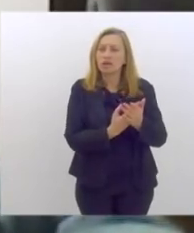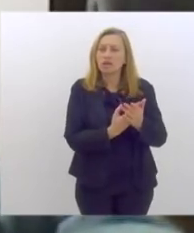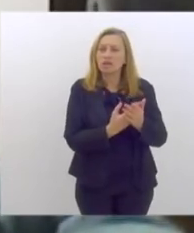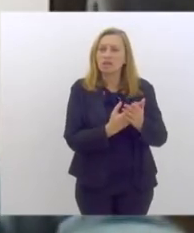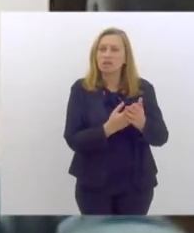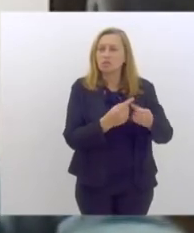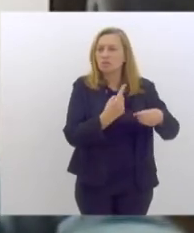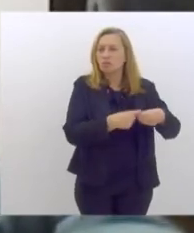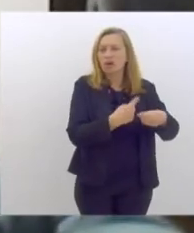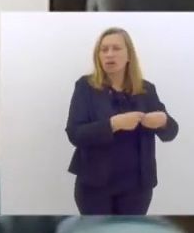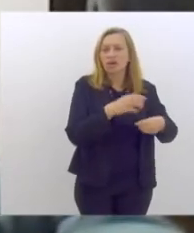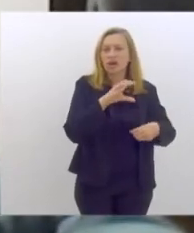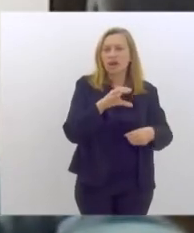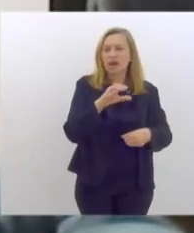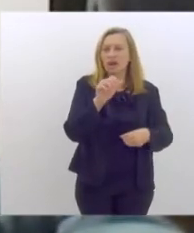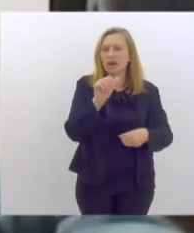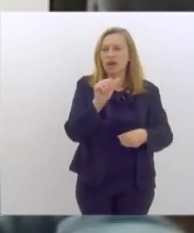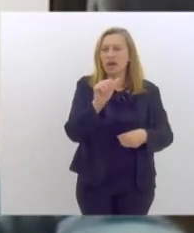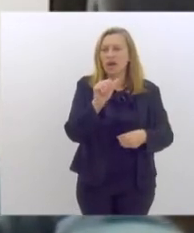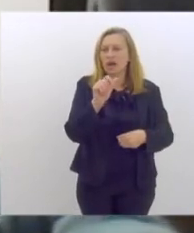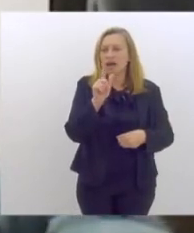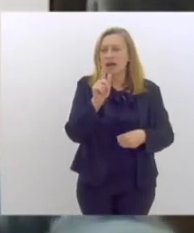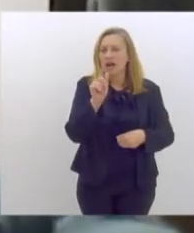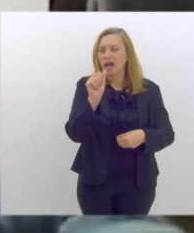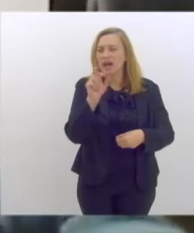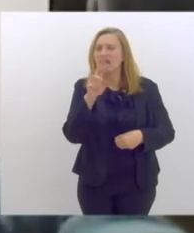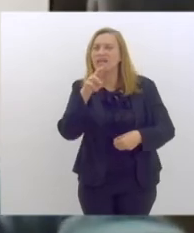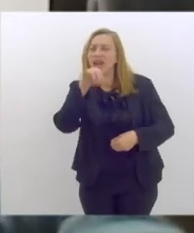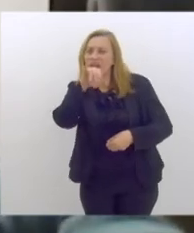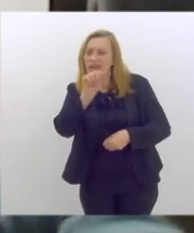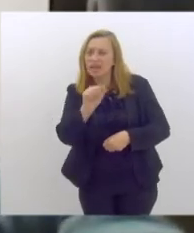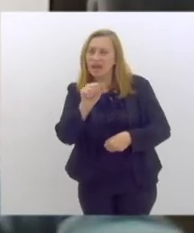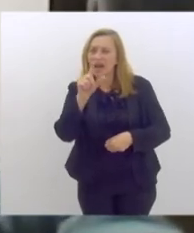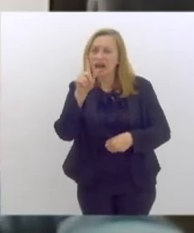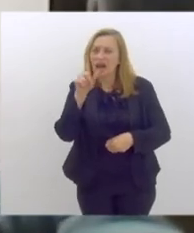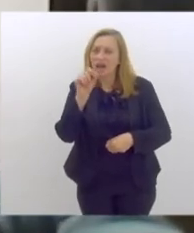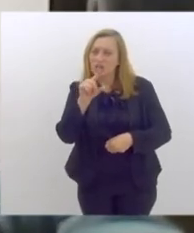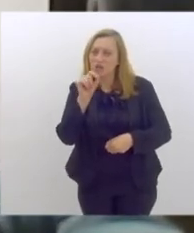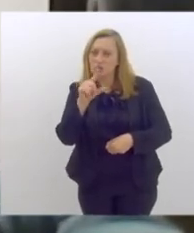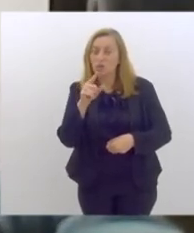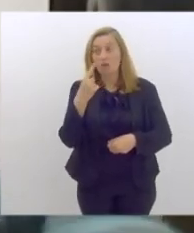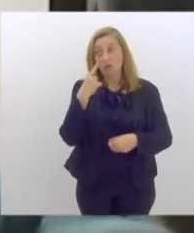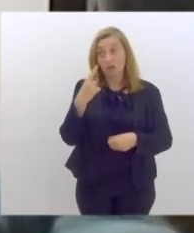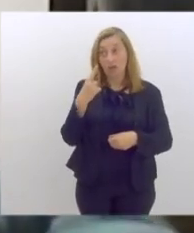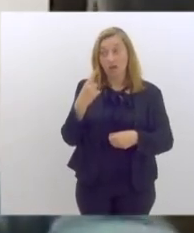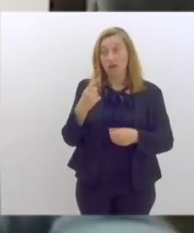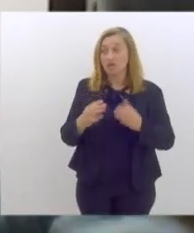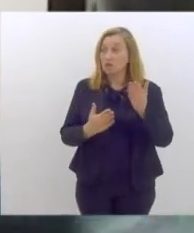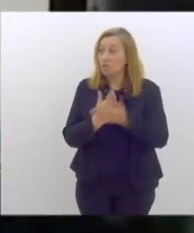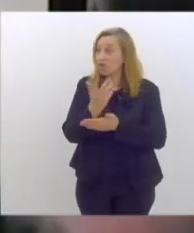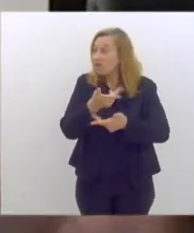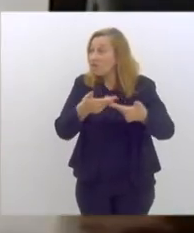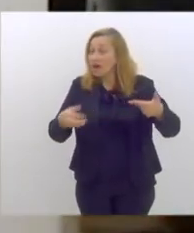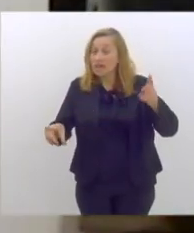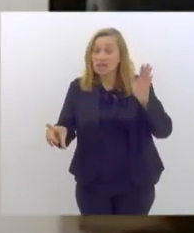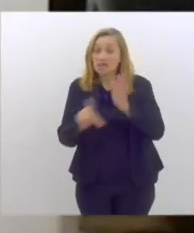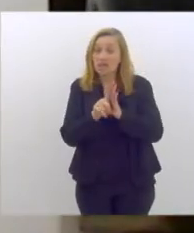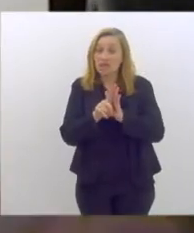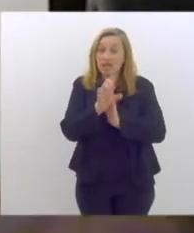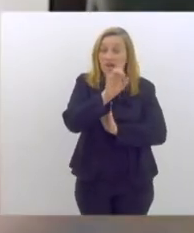imagina se a gente vai aprovar centenas de leis Presidente bacellar centenas de leite